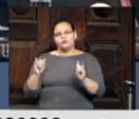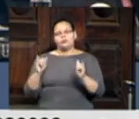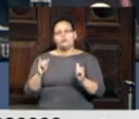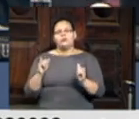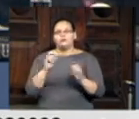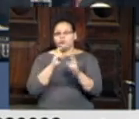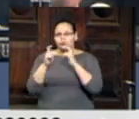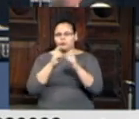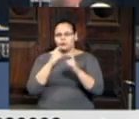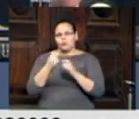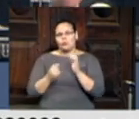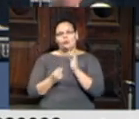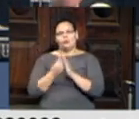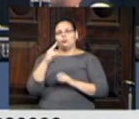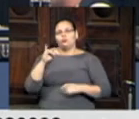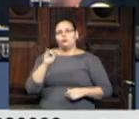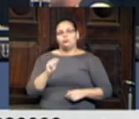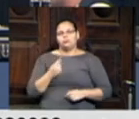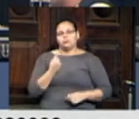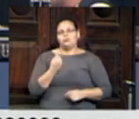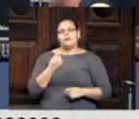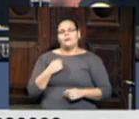única, projeto de resolução